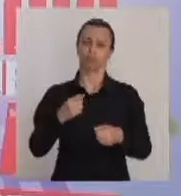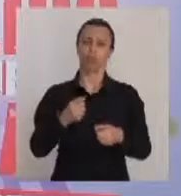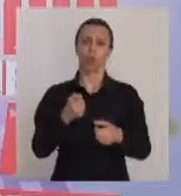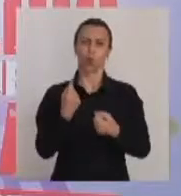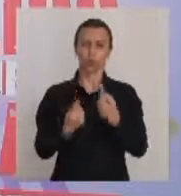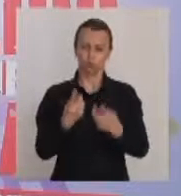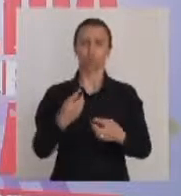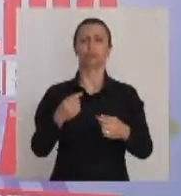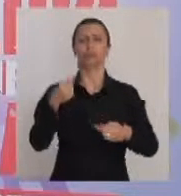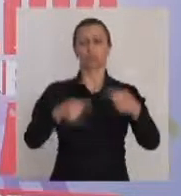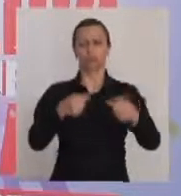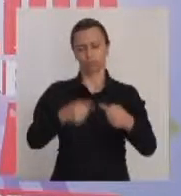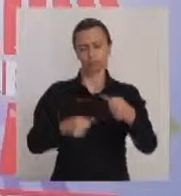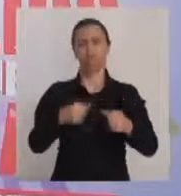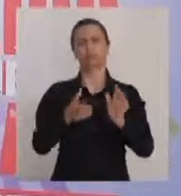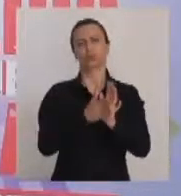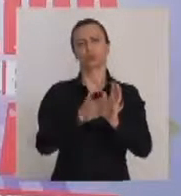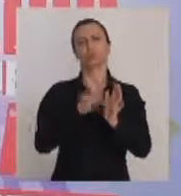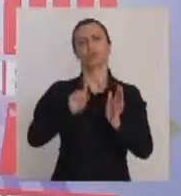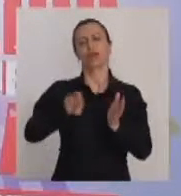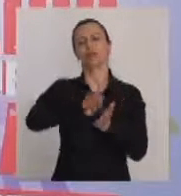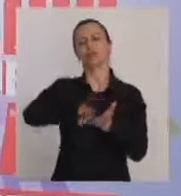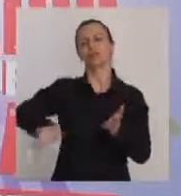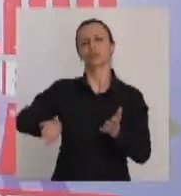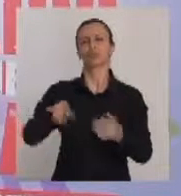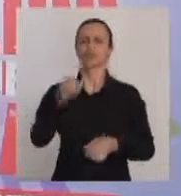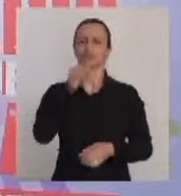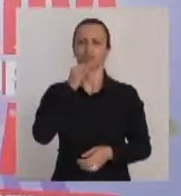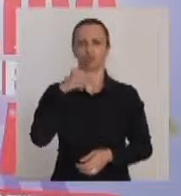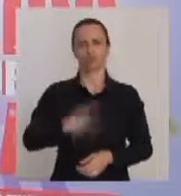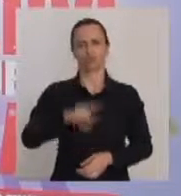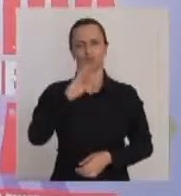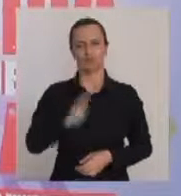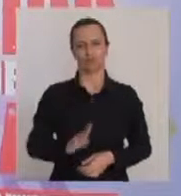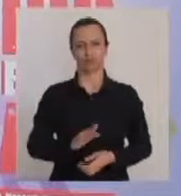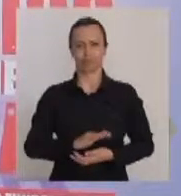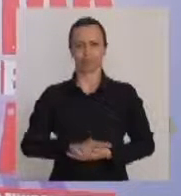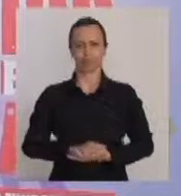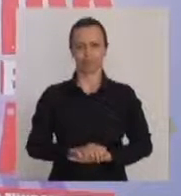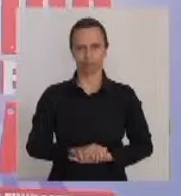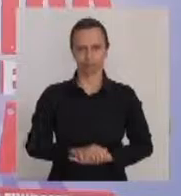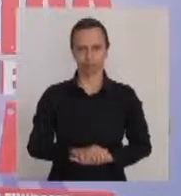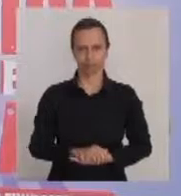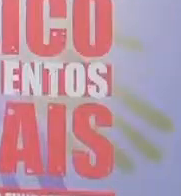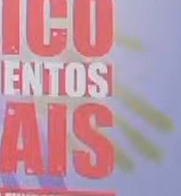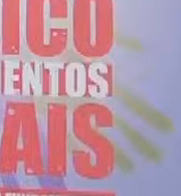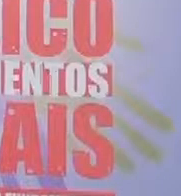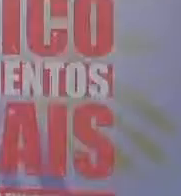Ainda são feitas políticas públicas excludentes, infelizmente, no nosso país.